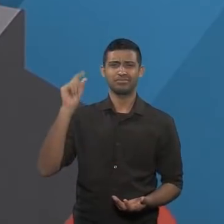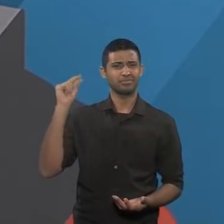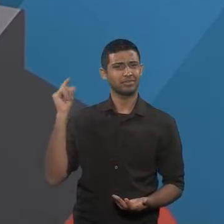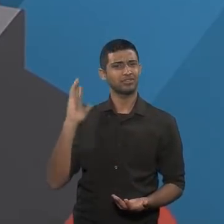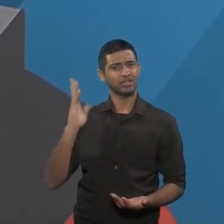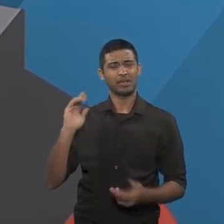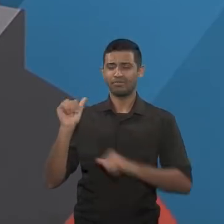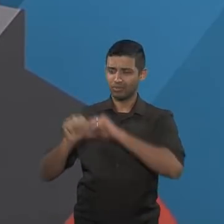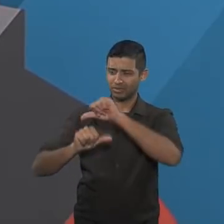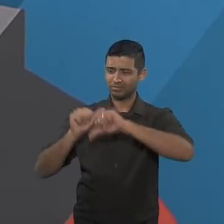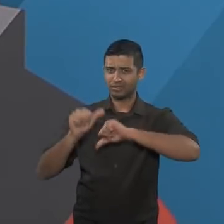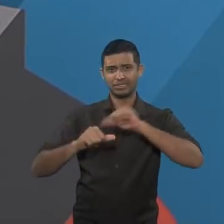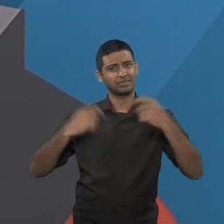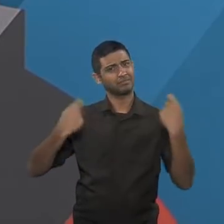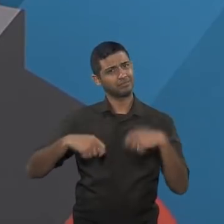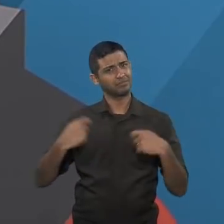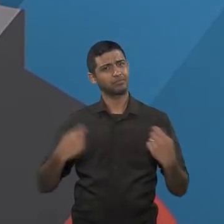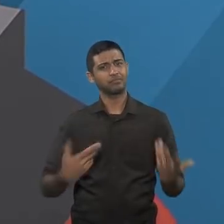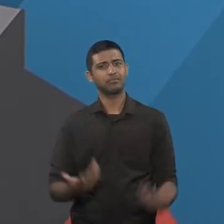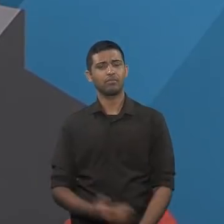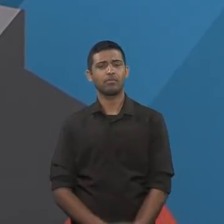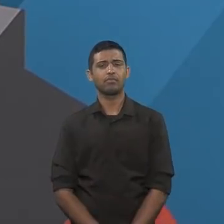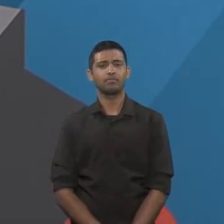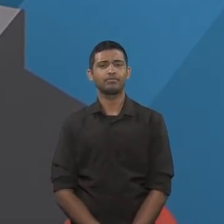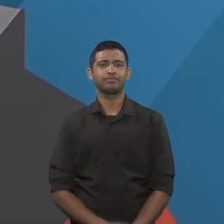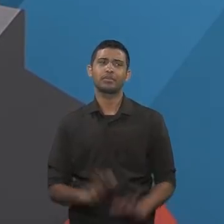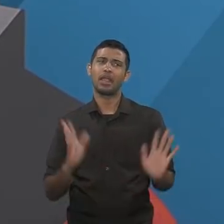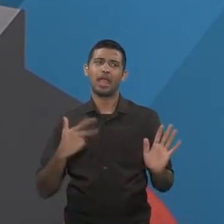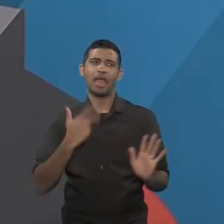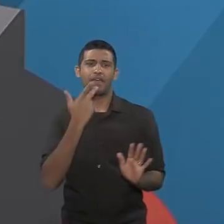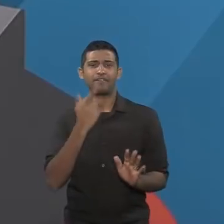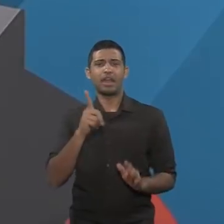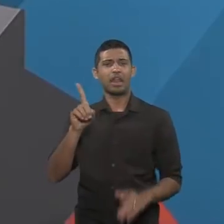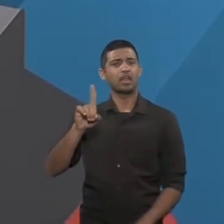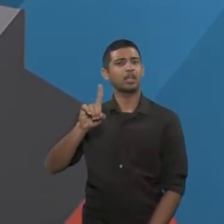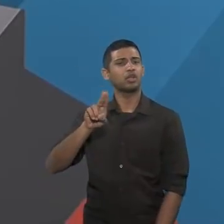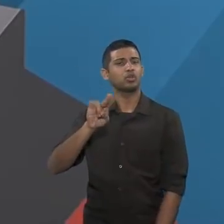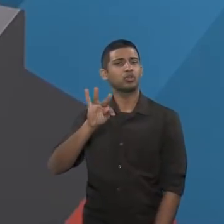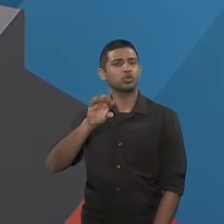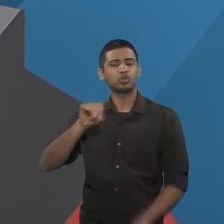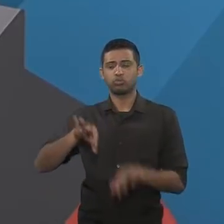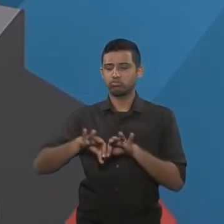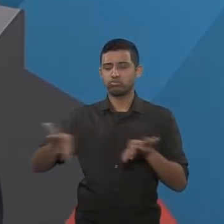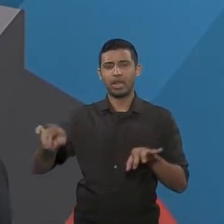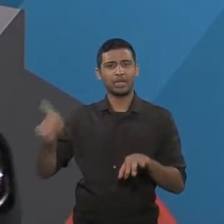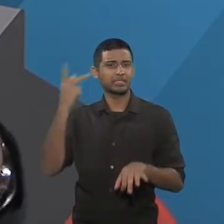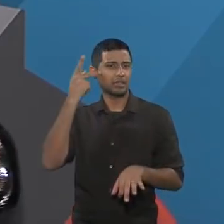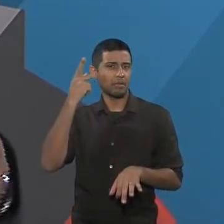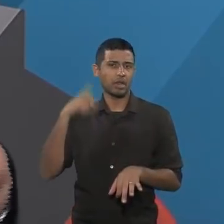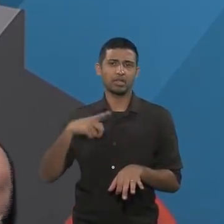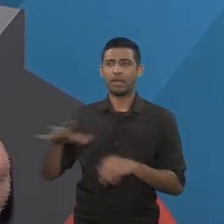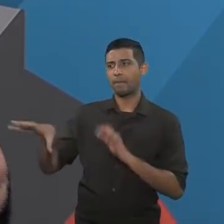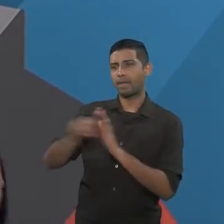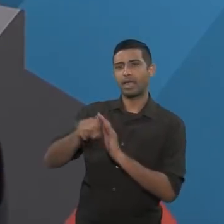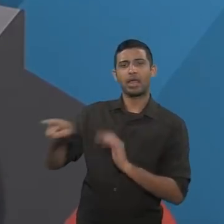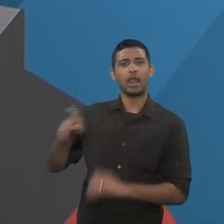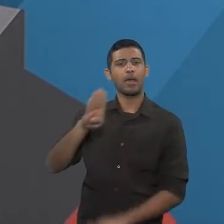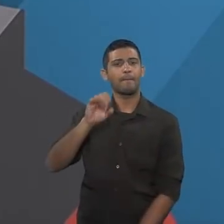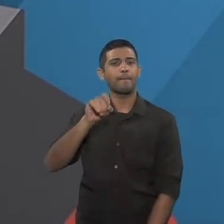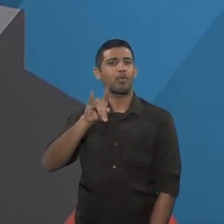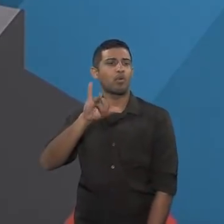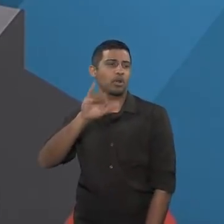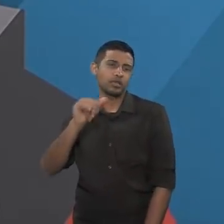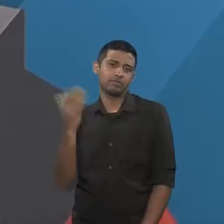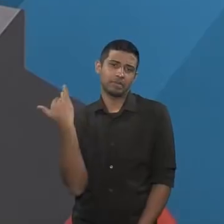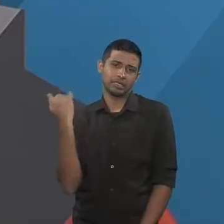que já era para ter sendo feita essa compensação. Ah, o duto de São Paulo é porque recebe fornecimento da Bolívia e